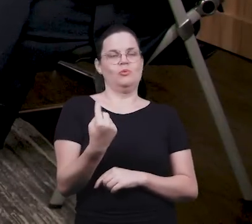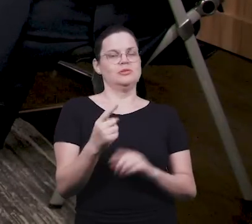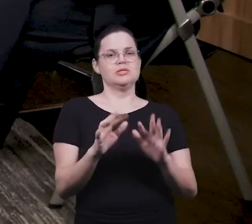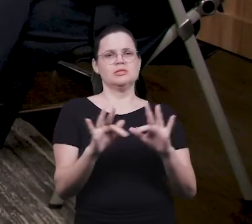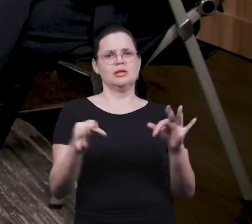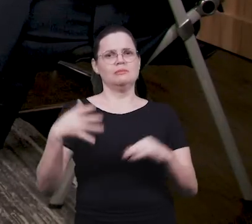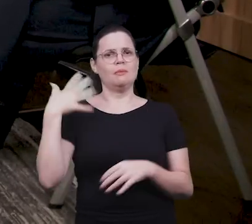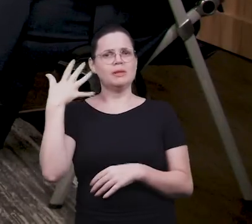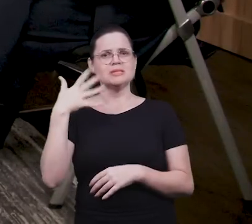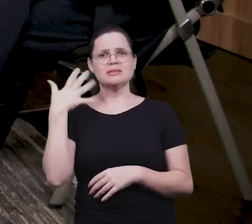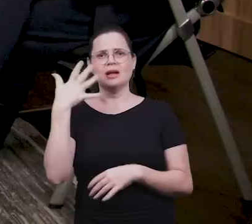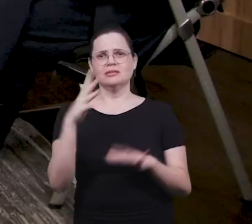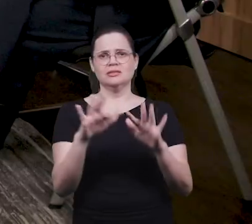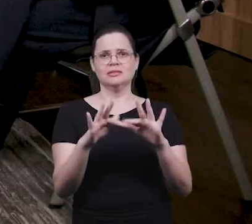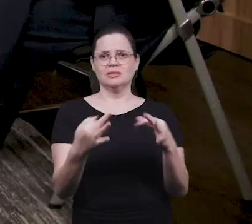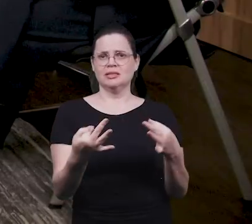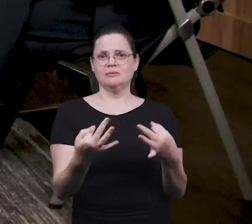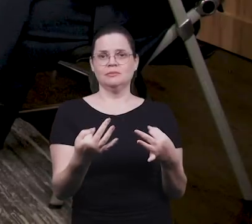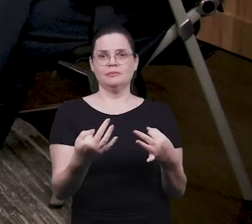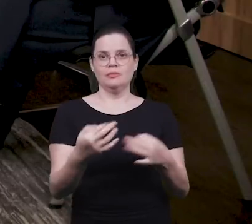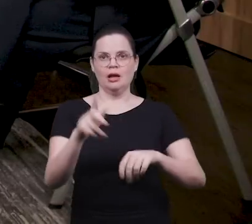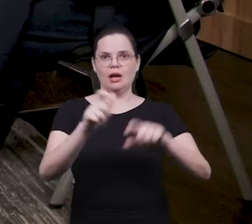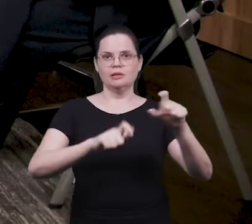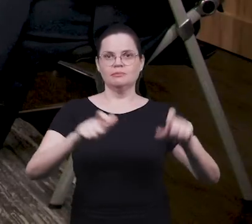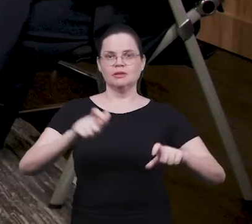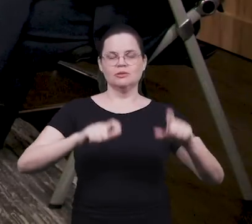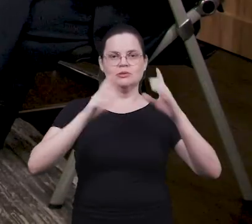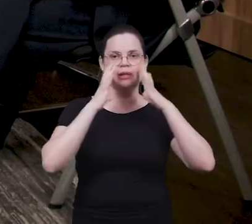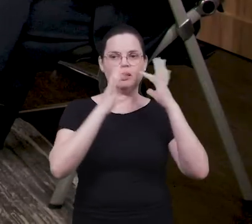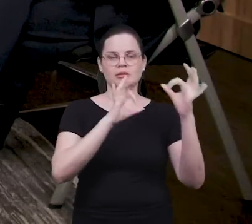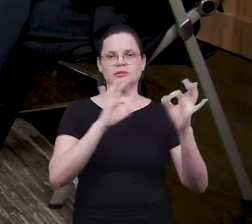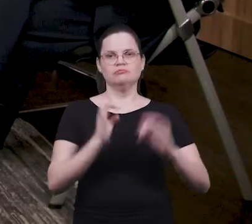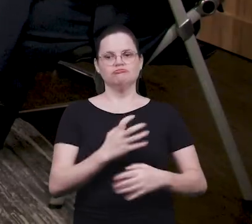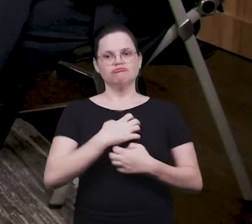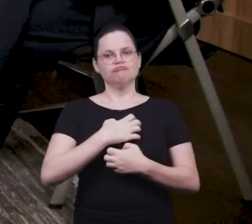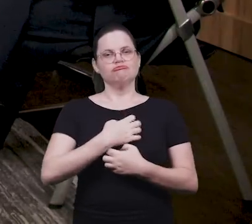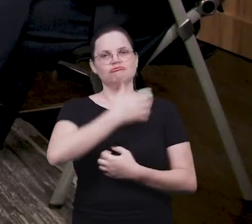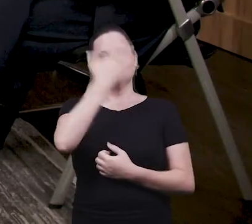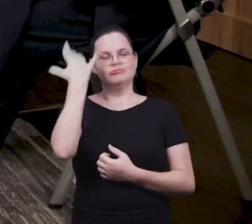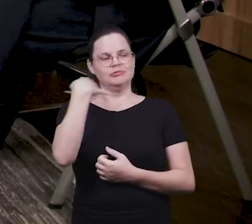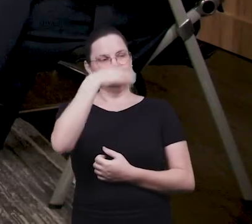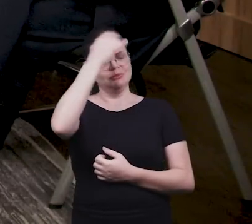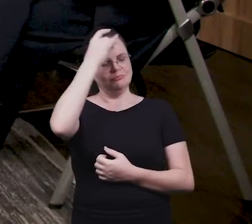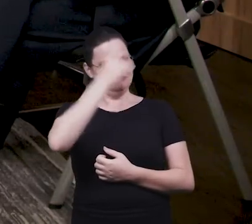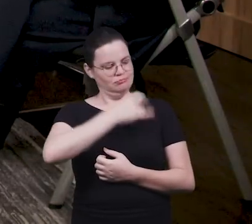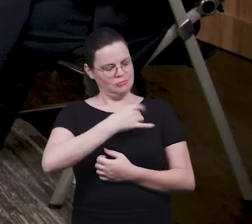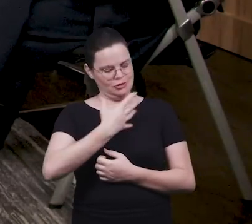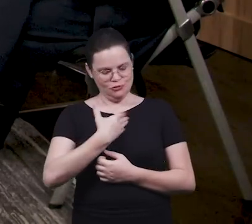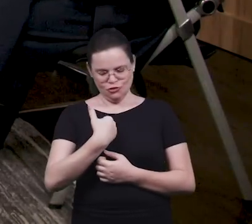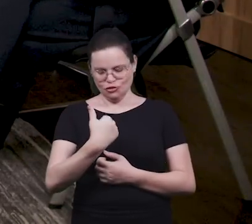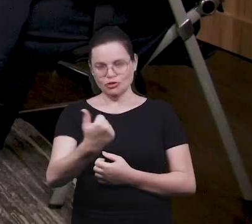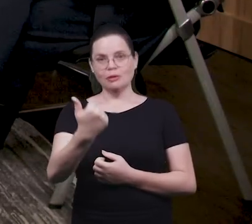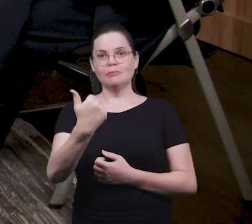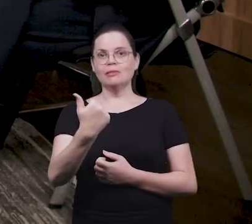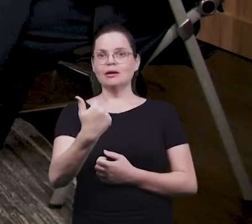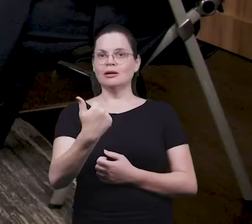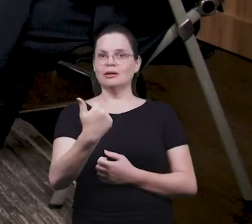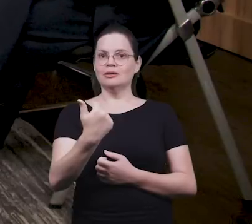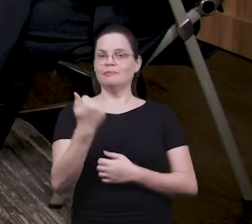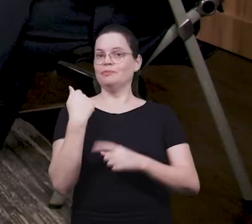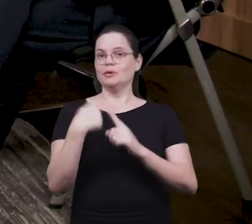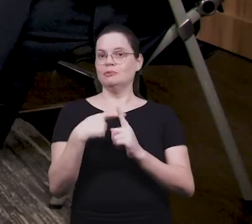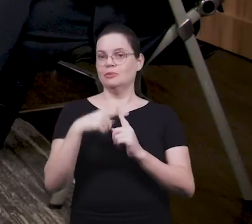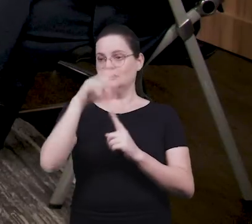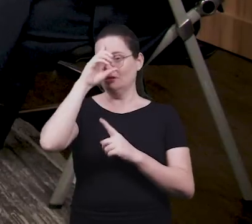pessoas estão sendo tocadas pelo Espírito Santo, né? Porque é o que Deus quer. Então, a